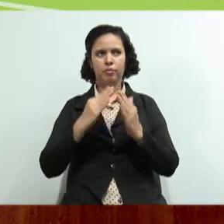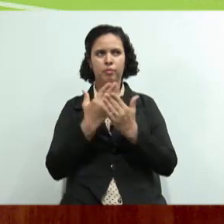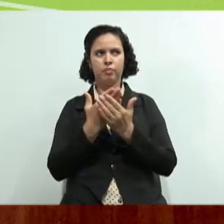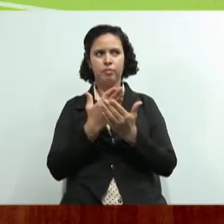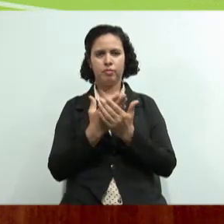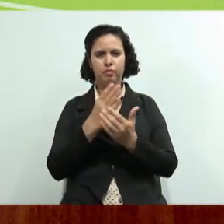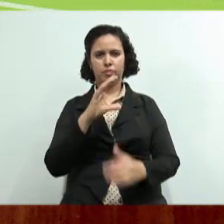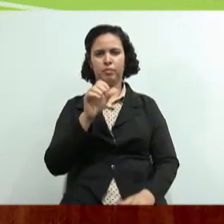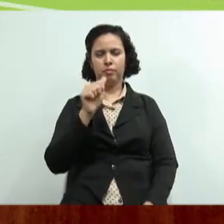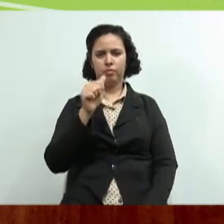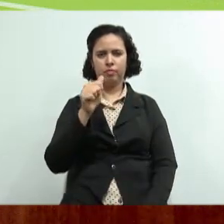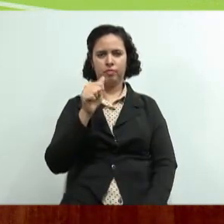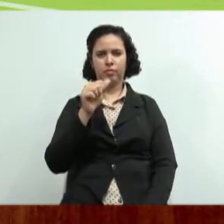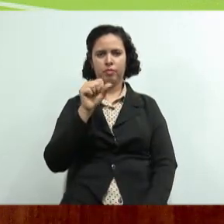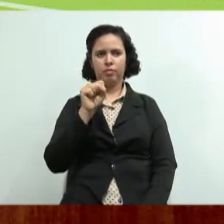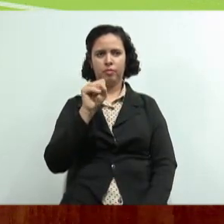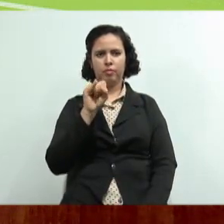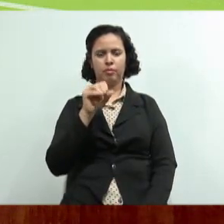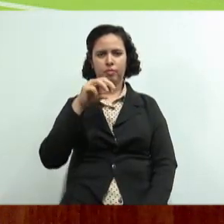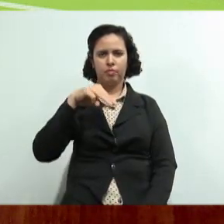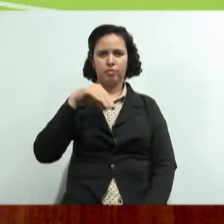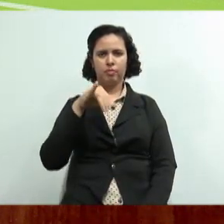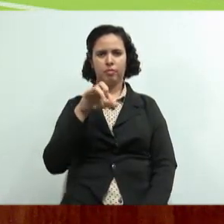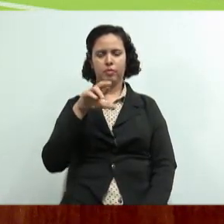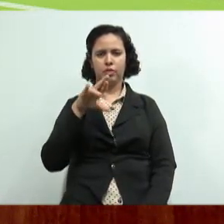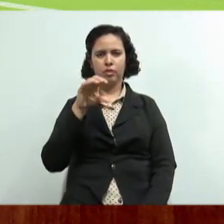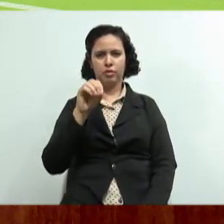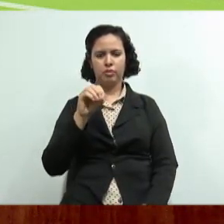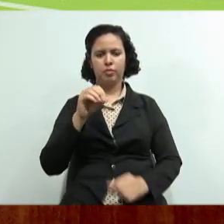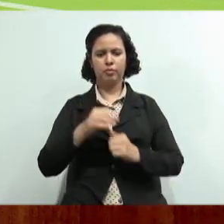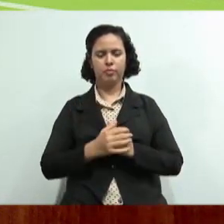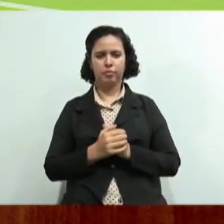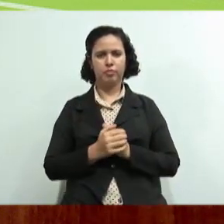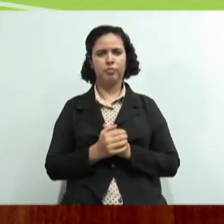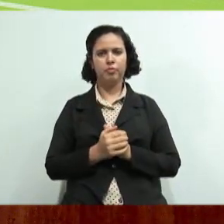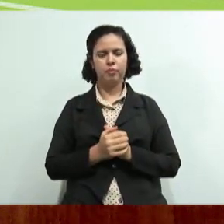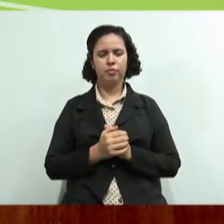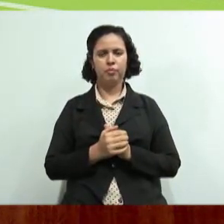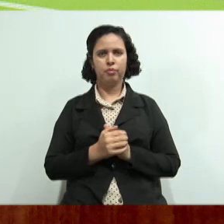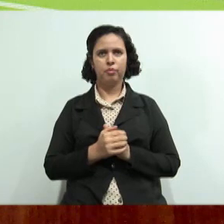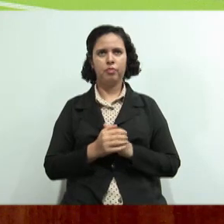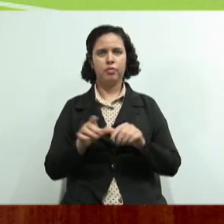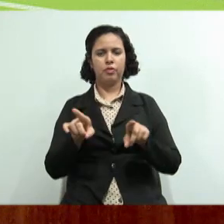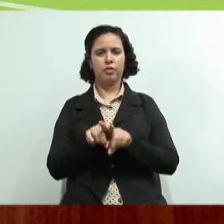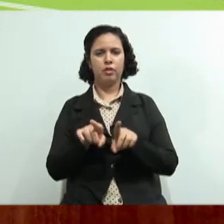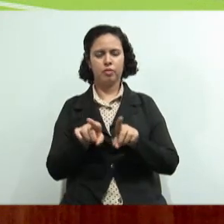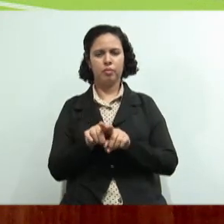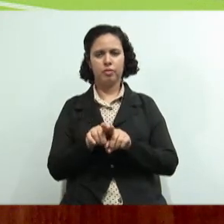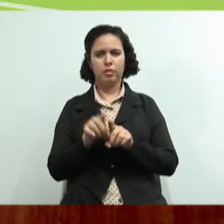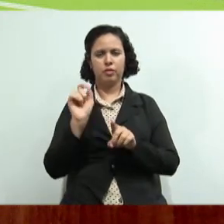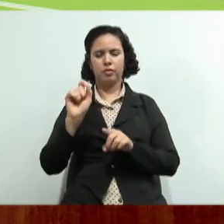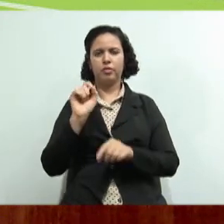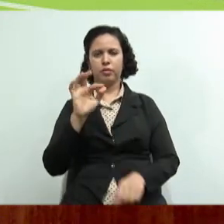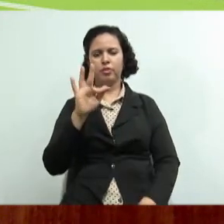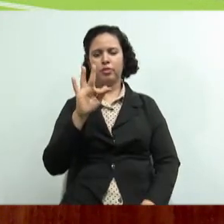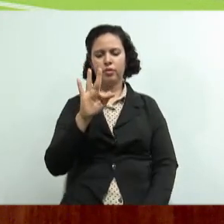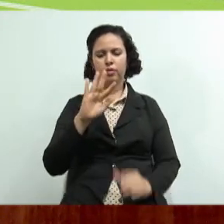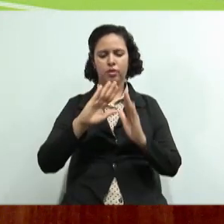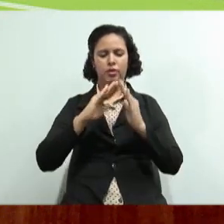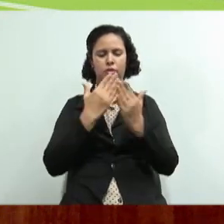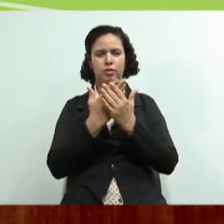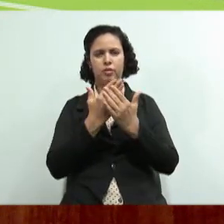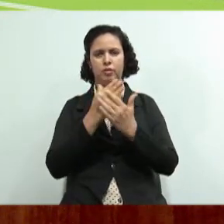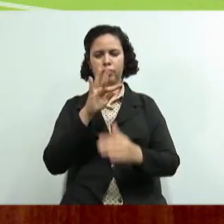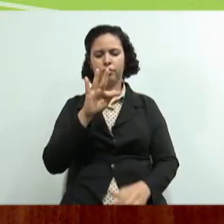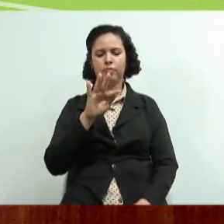Escola Paulo Freire, de Tapuã do Oeste, Escola Fernando de Souza